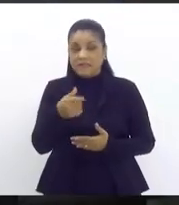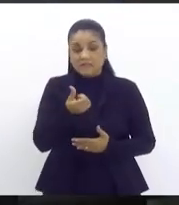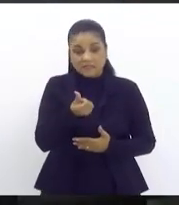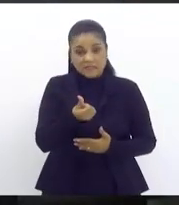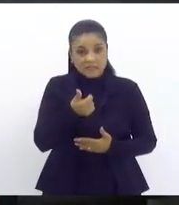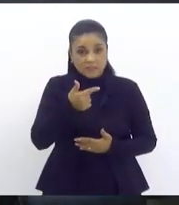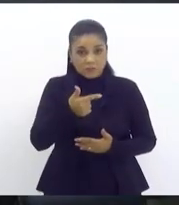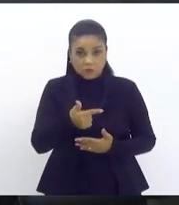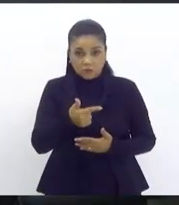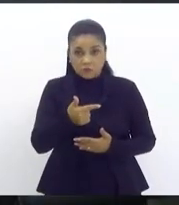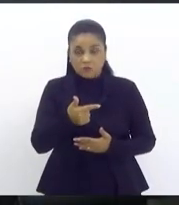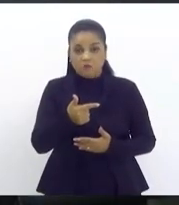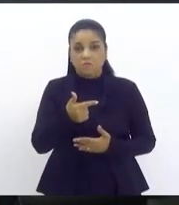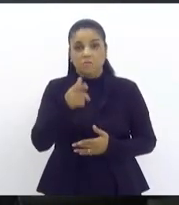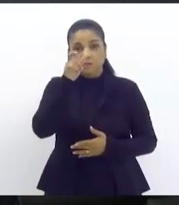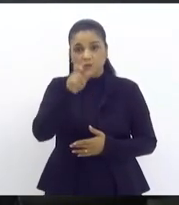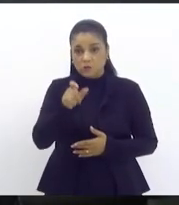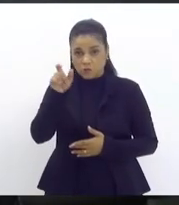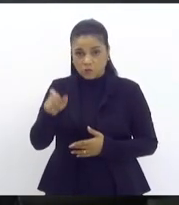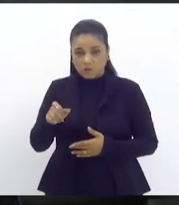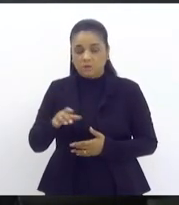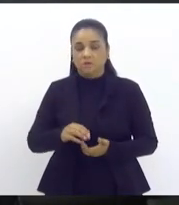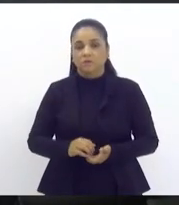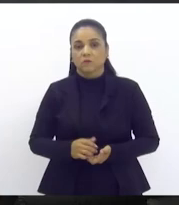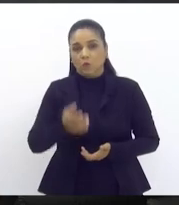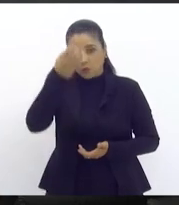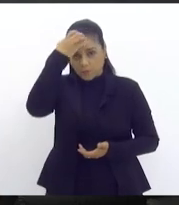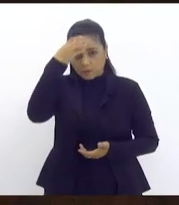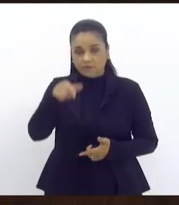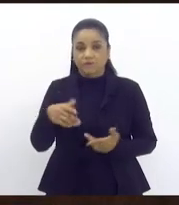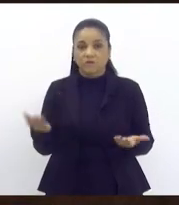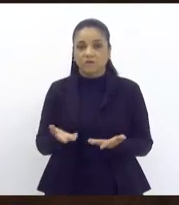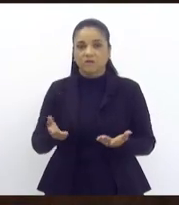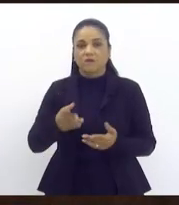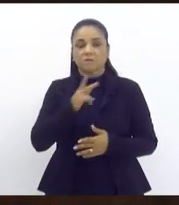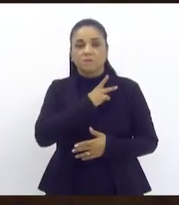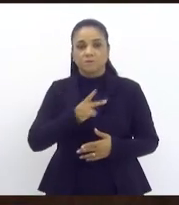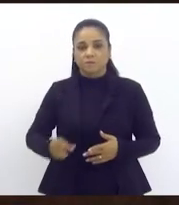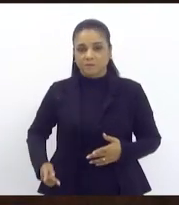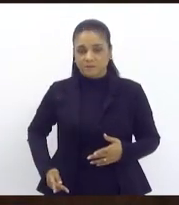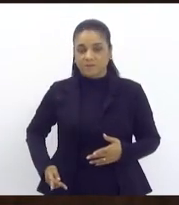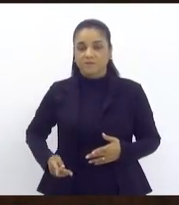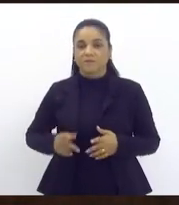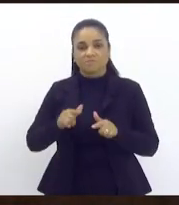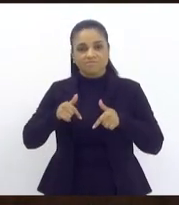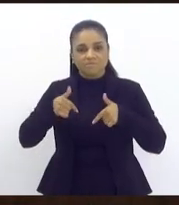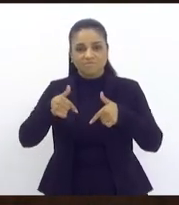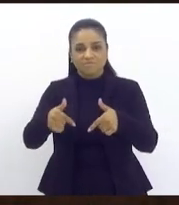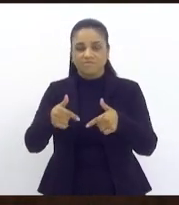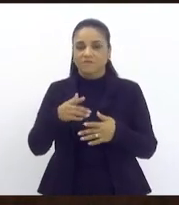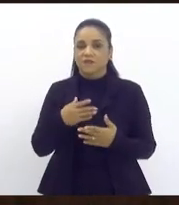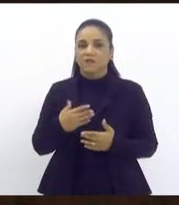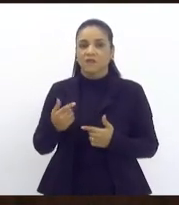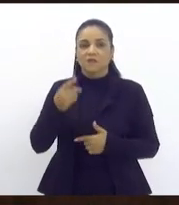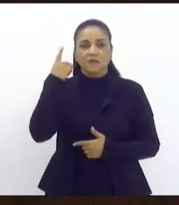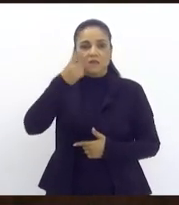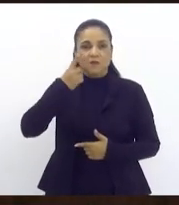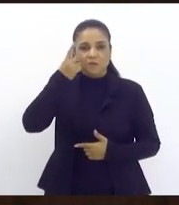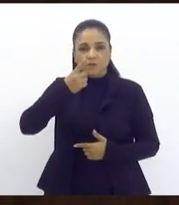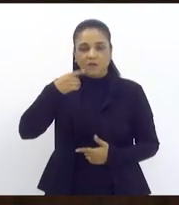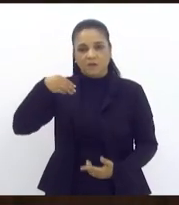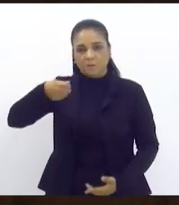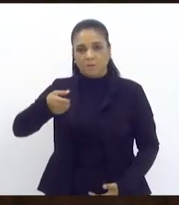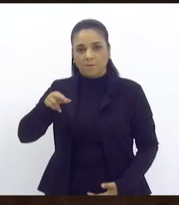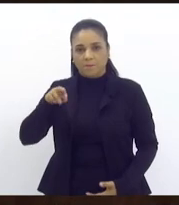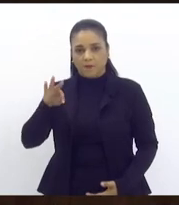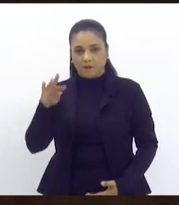Senhora presidente em exercício, deputada Marta Rocha, a ata reflete